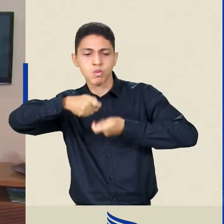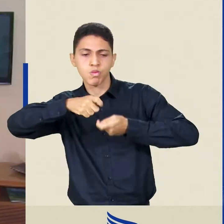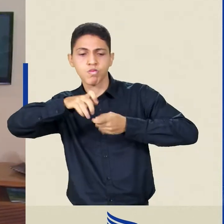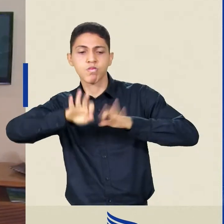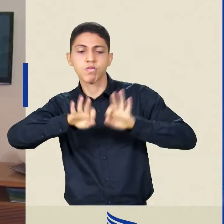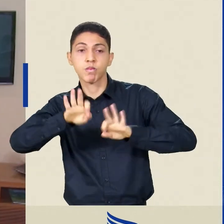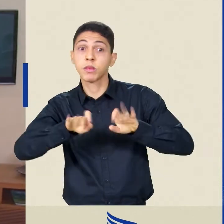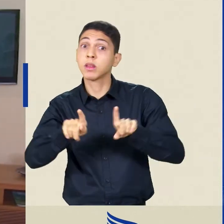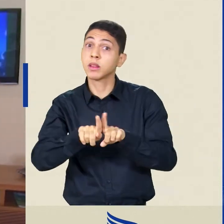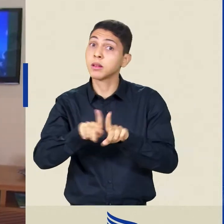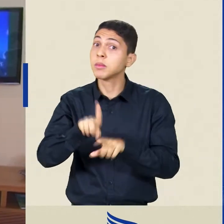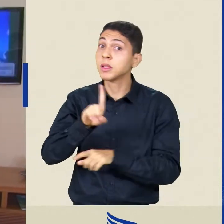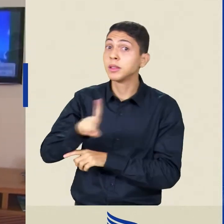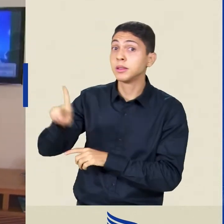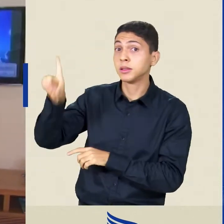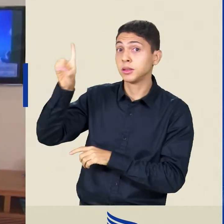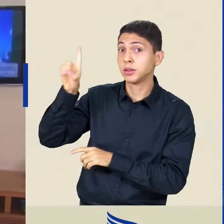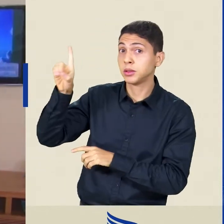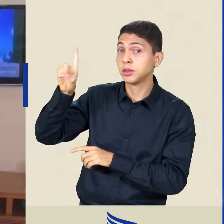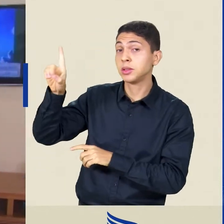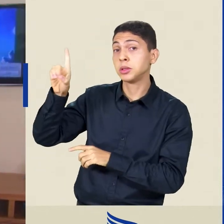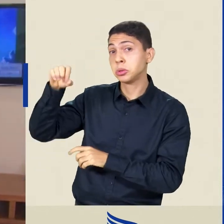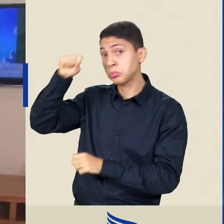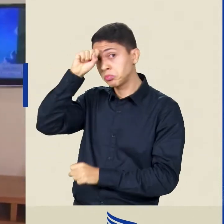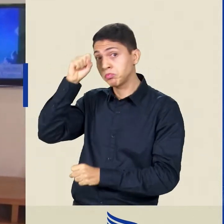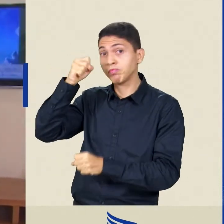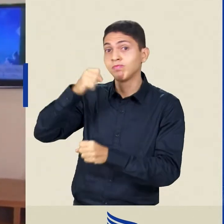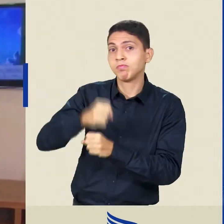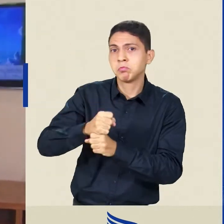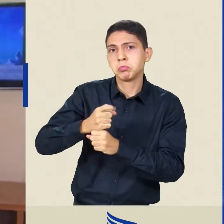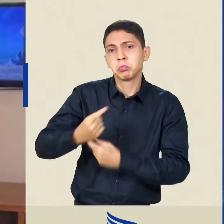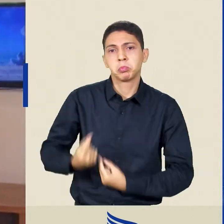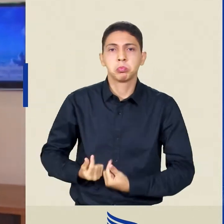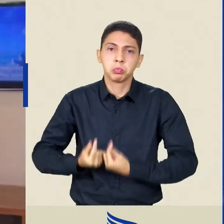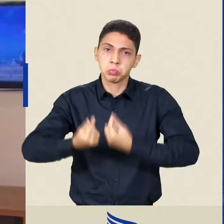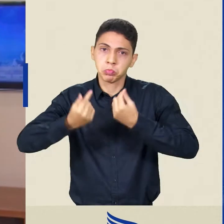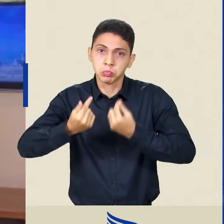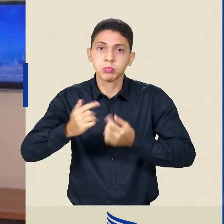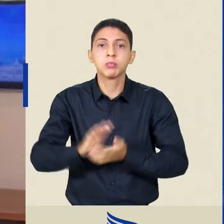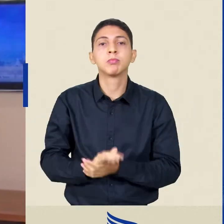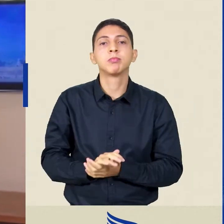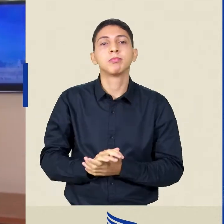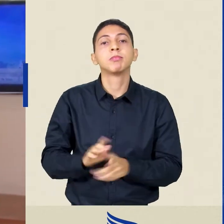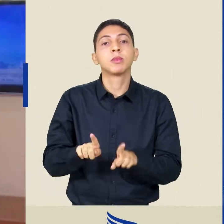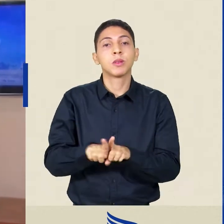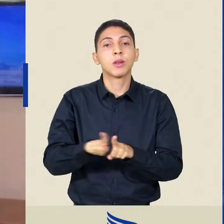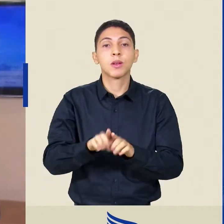o dono da riqueza. Em Ageu capítulo 2, verso 8, a Bíblia